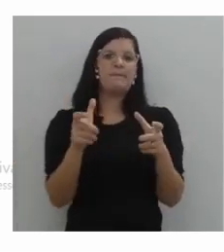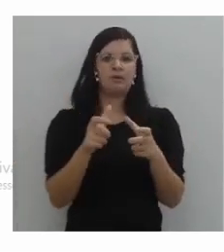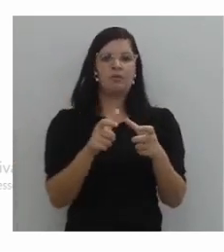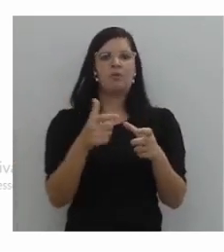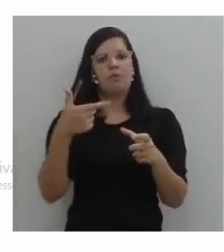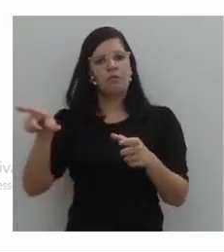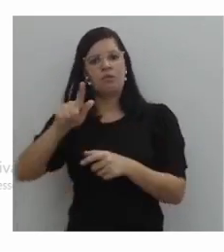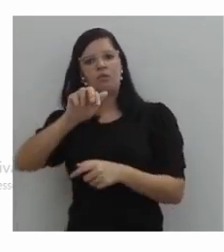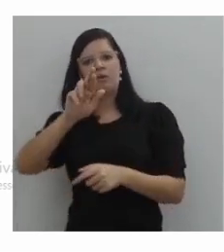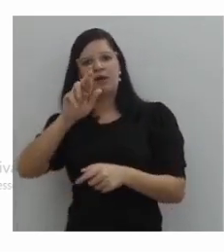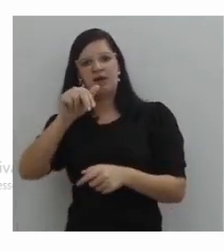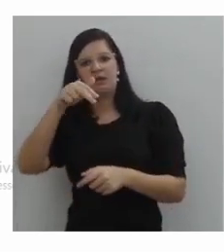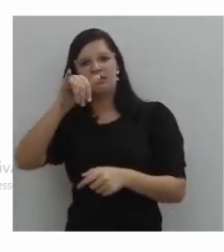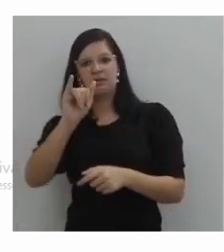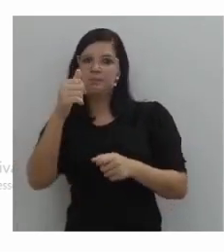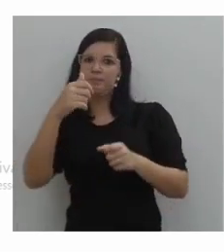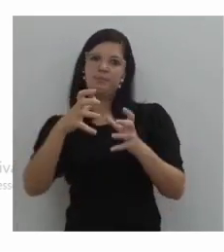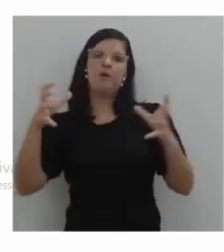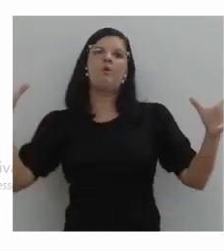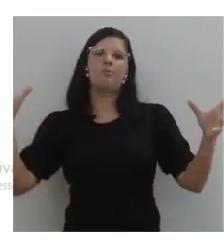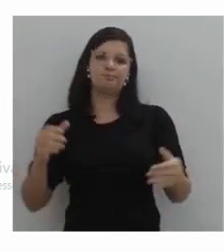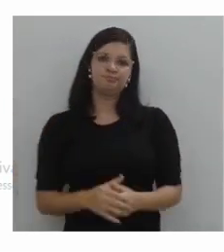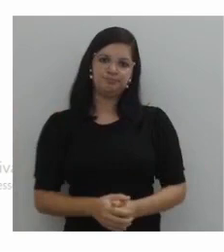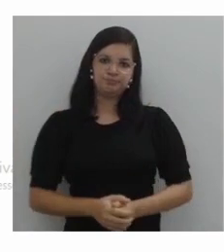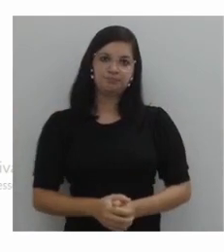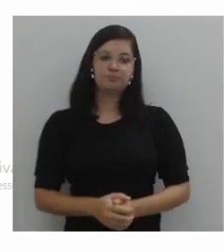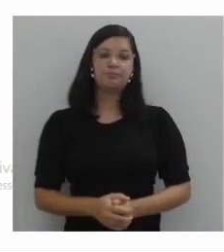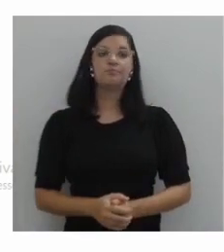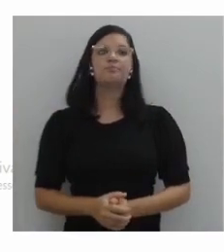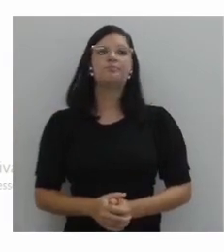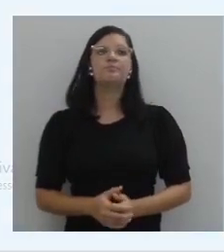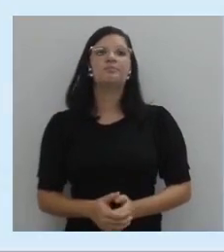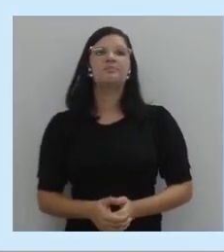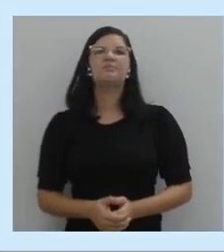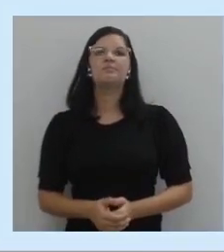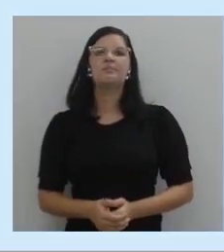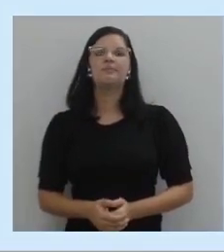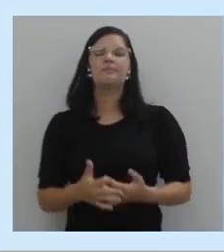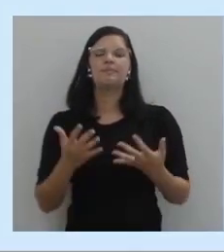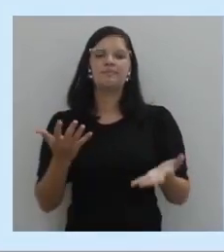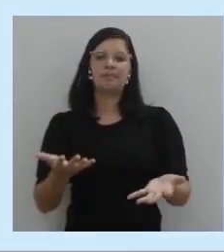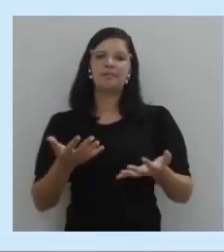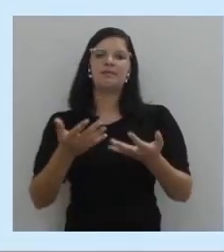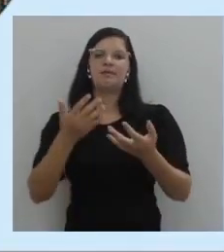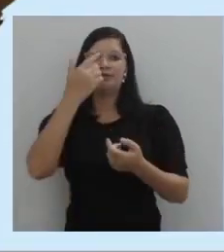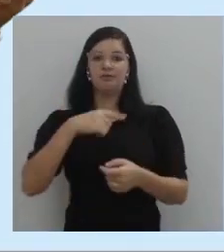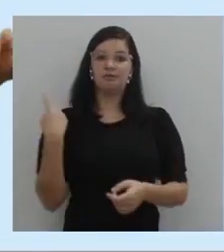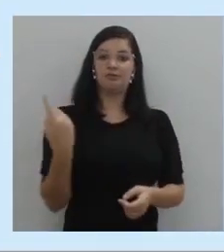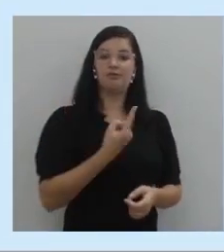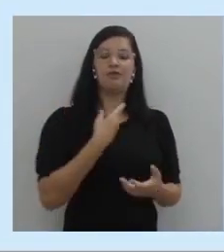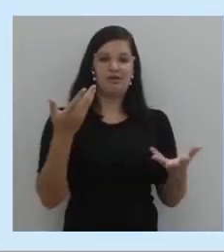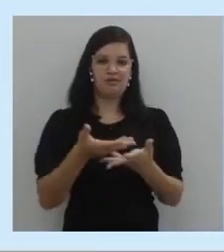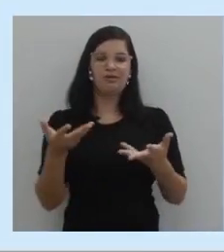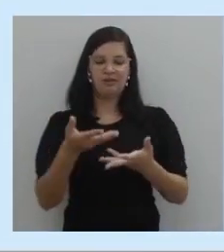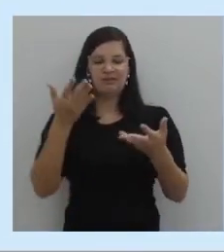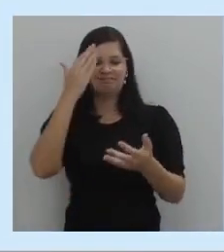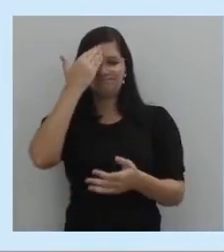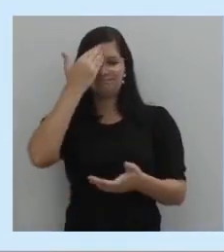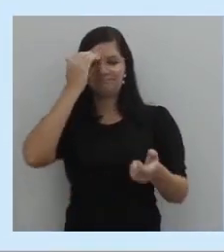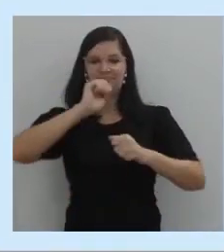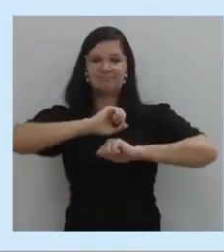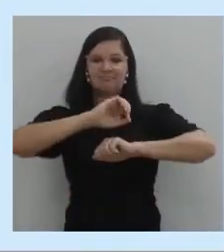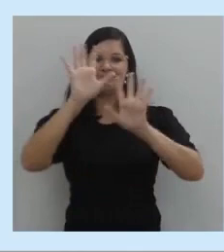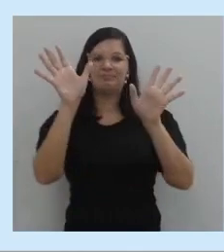comparado ao Guarani, tá? O Guarani é bem maior. Certo, gente? Olha para mim mais uma vez. Então, estamos entendendo sobre